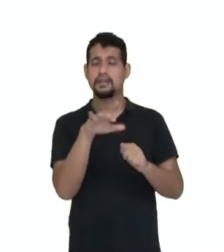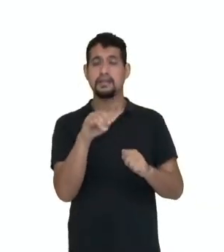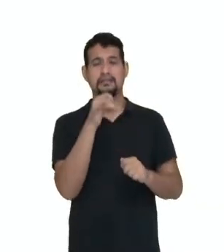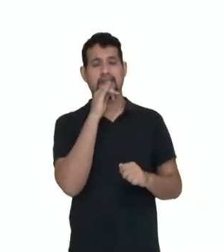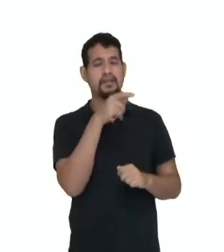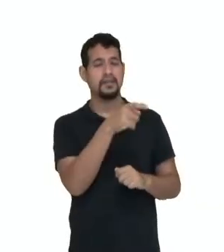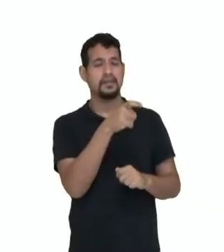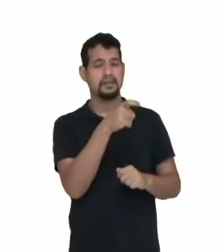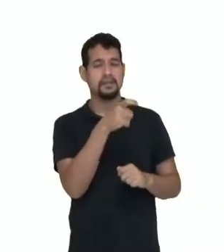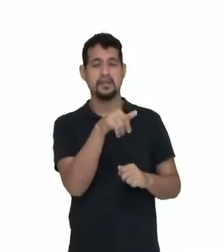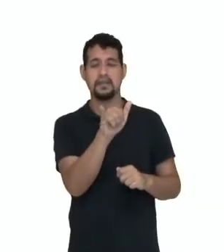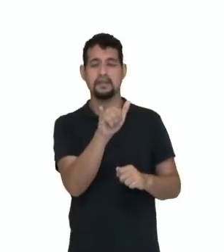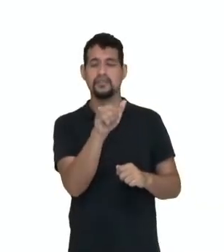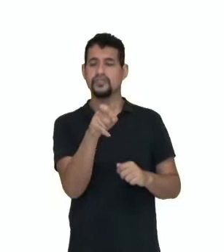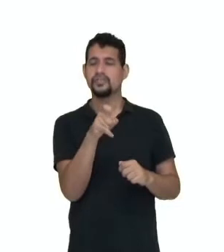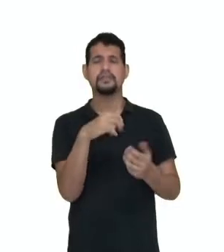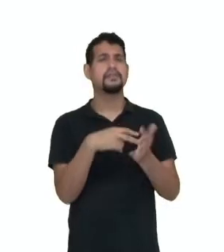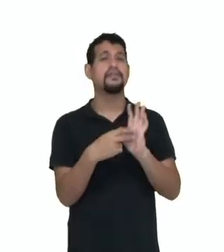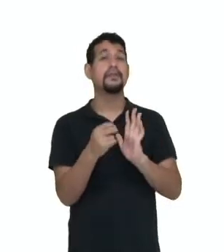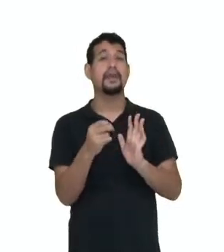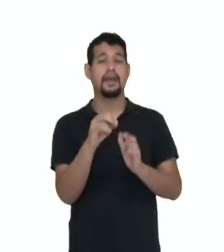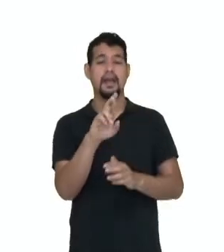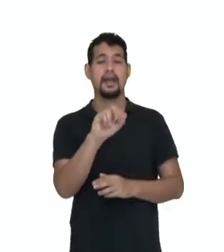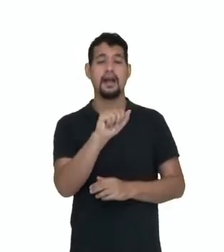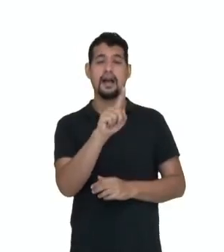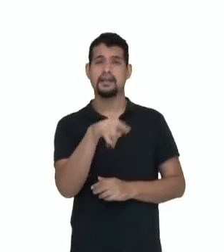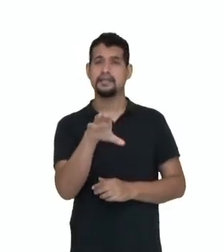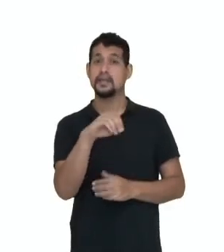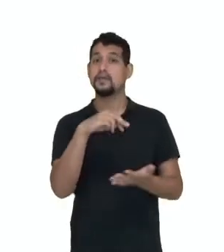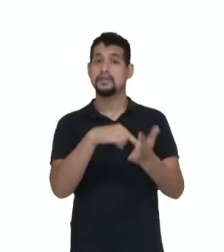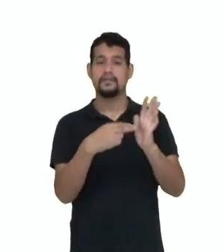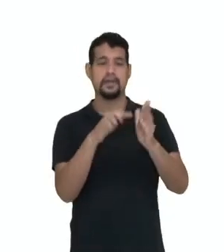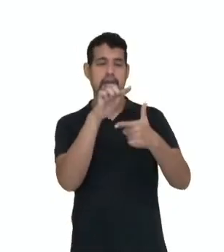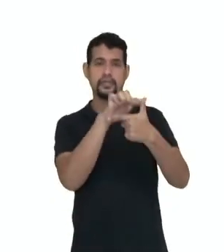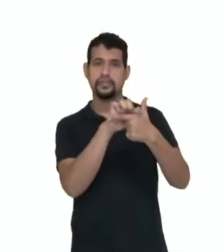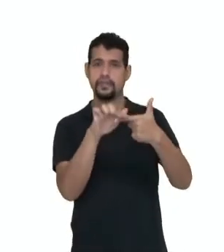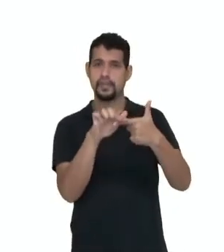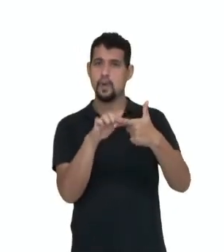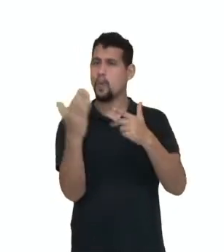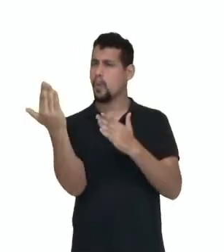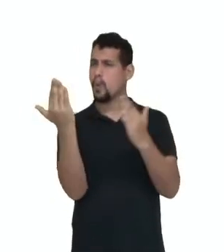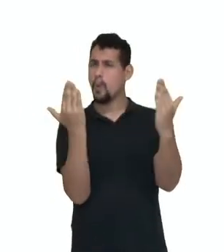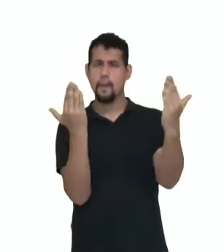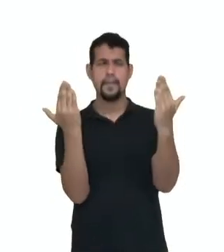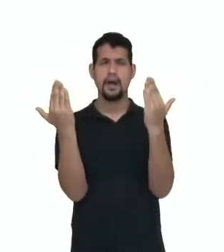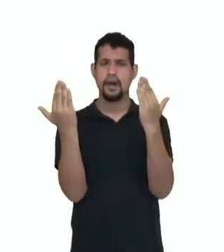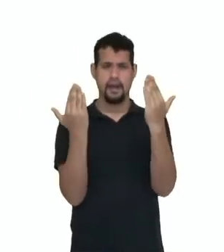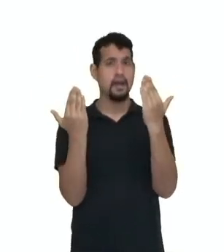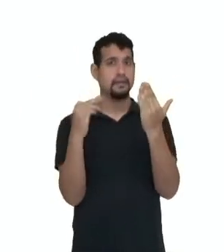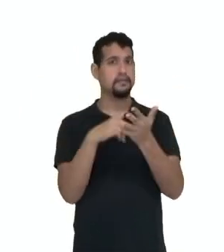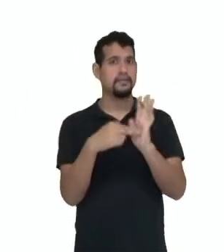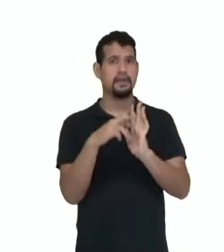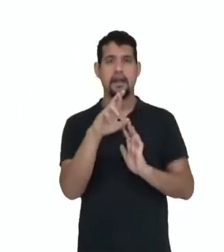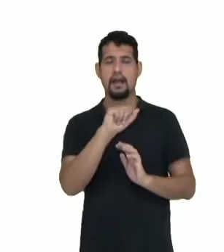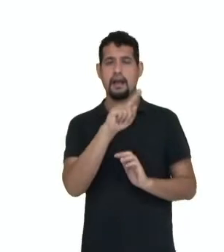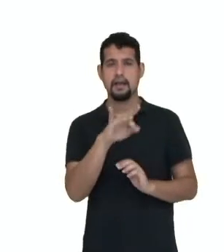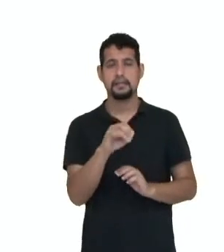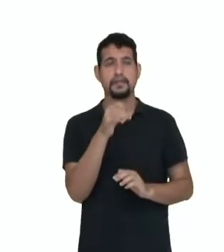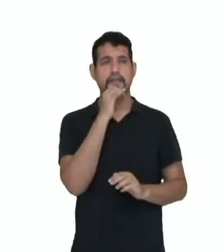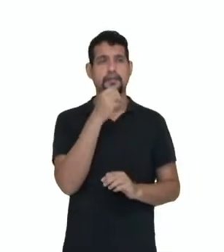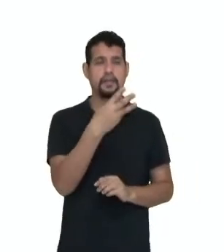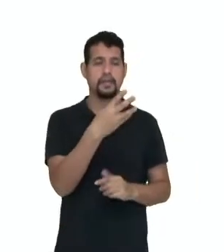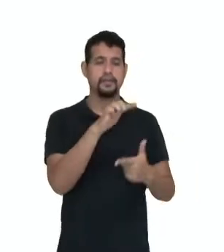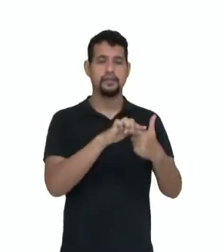e o x, razão é uma divisão, é uma comparação, tá bom? Então, se eu divido y por x, 3 dividido por